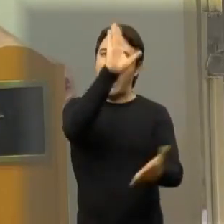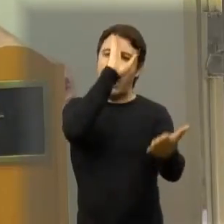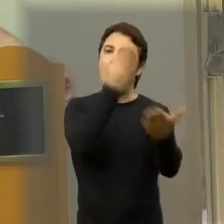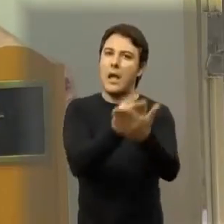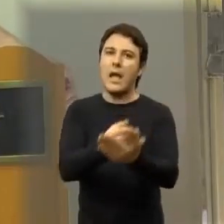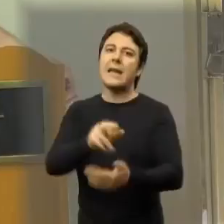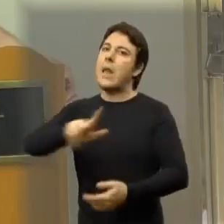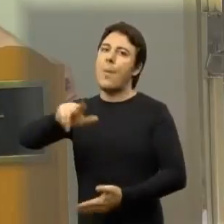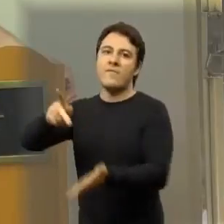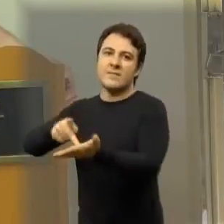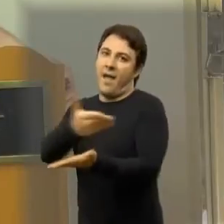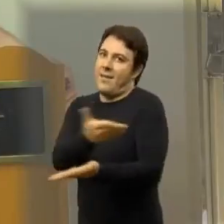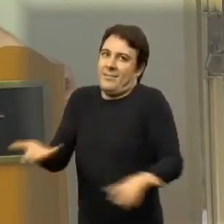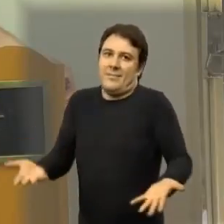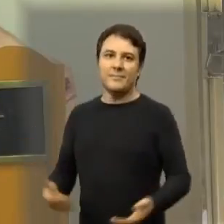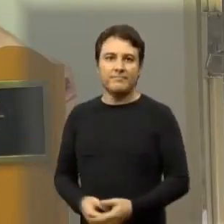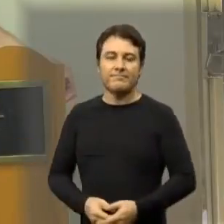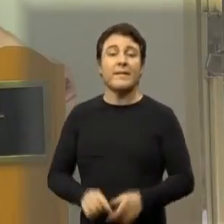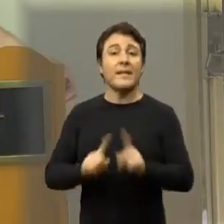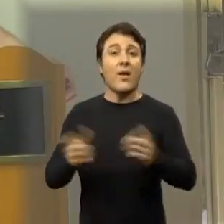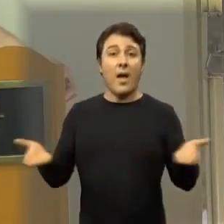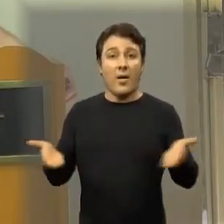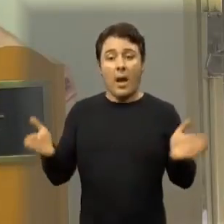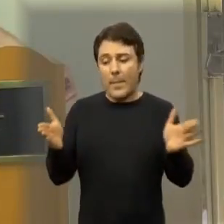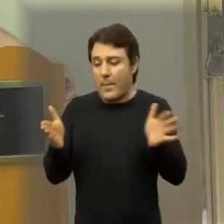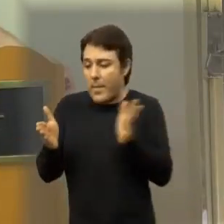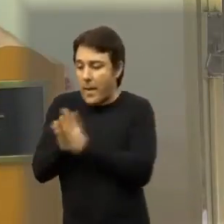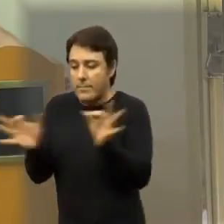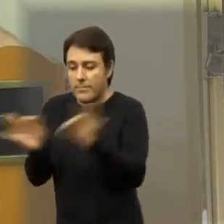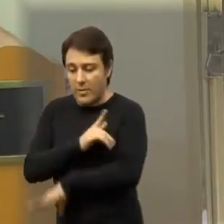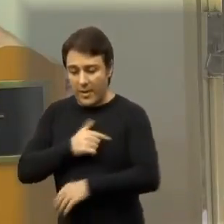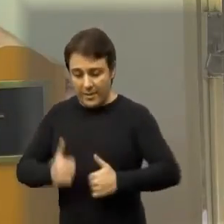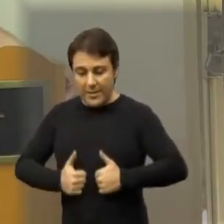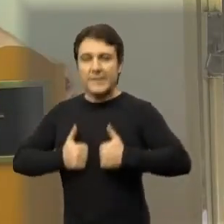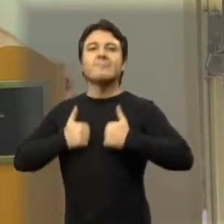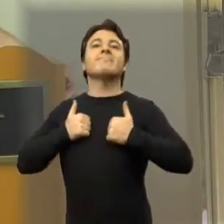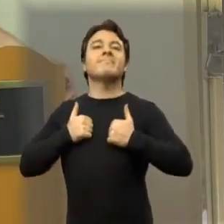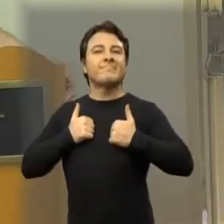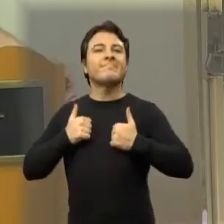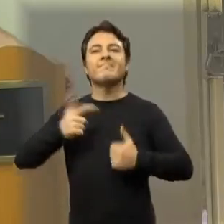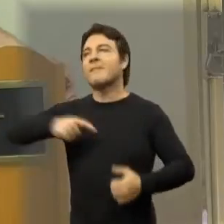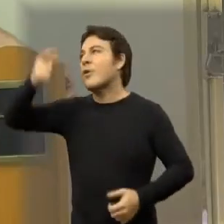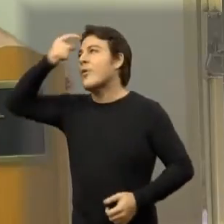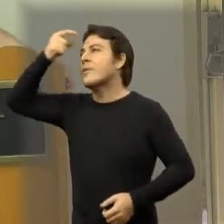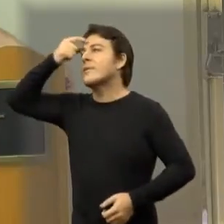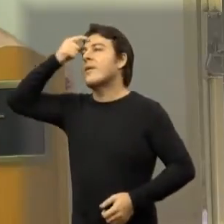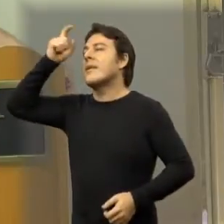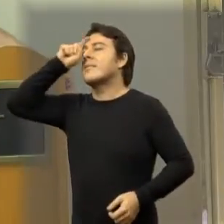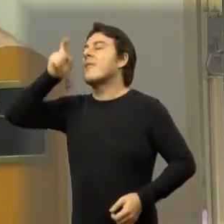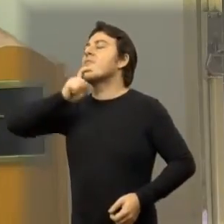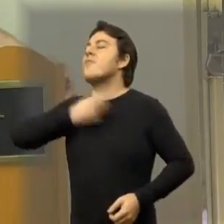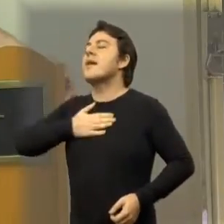em inverdades. Encerro este ciclo com a cabeça erguida, com a consciência absolutamente